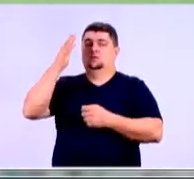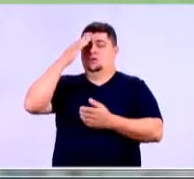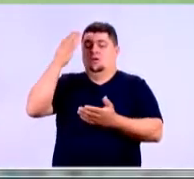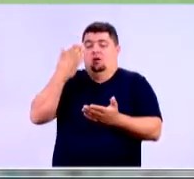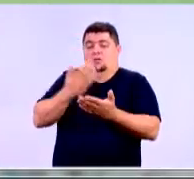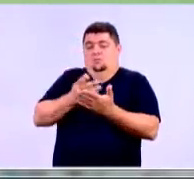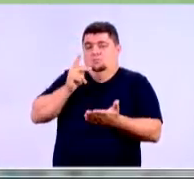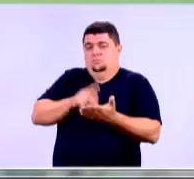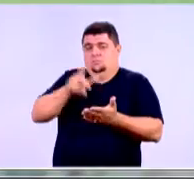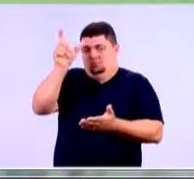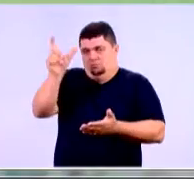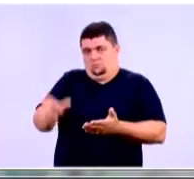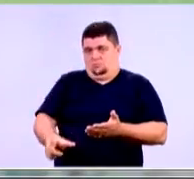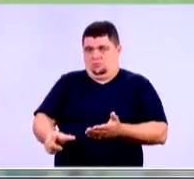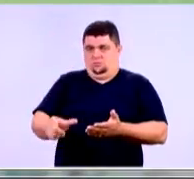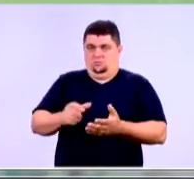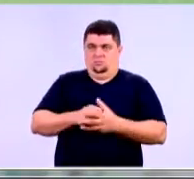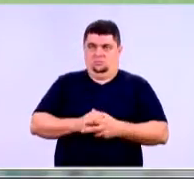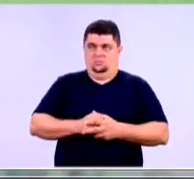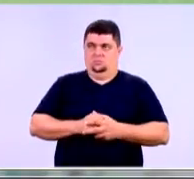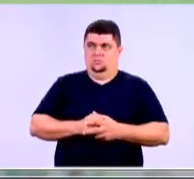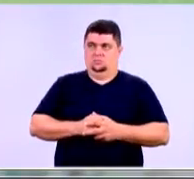crédito.